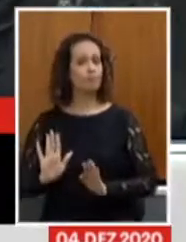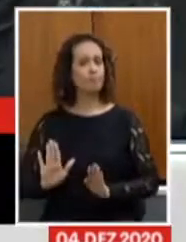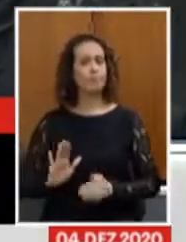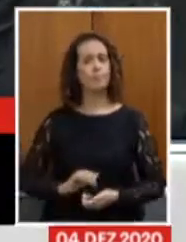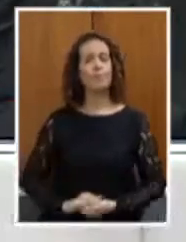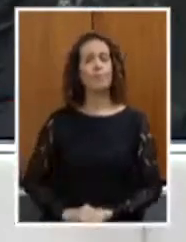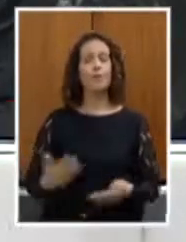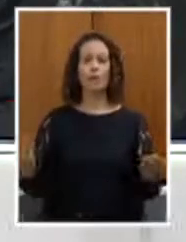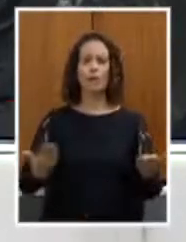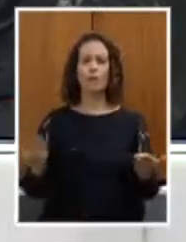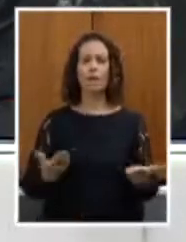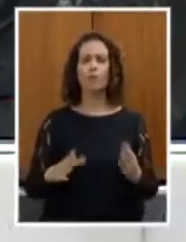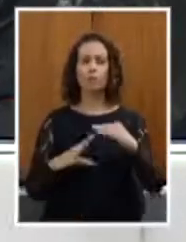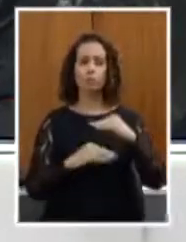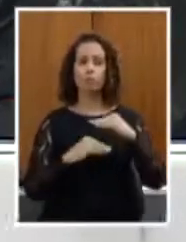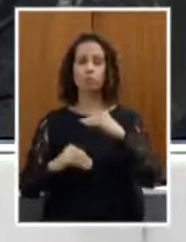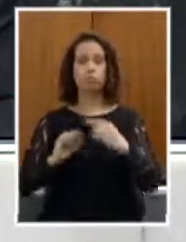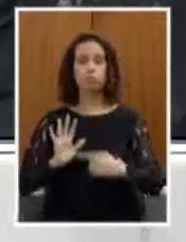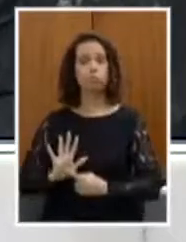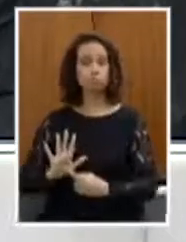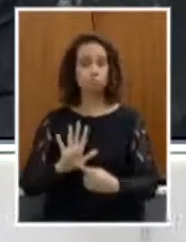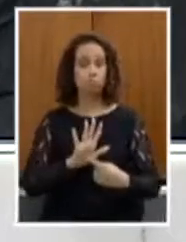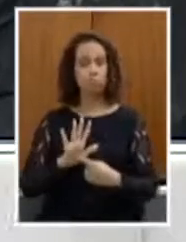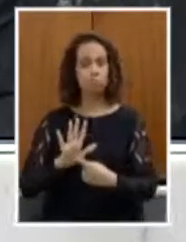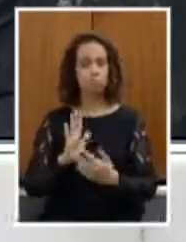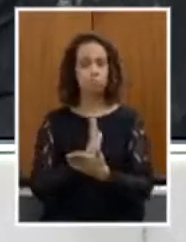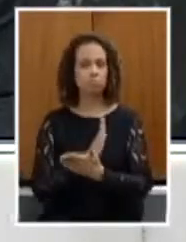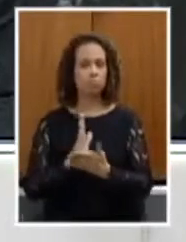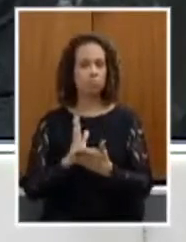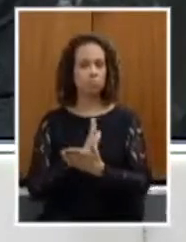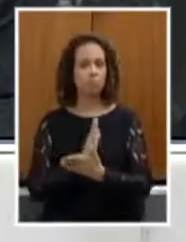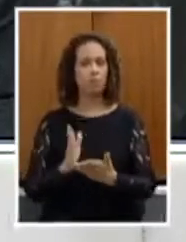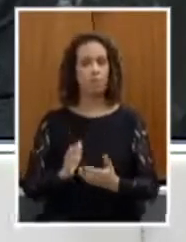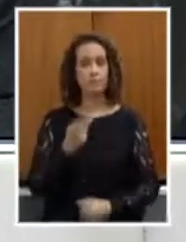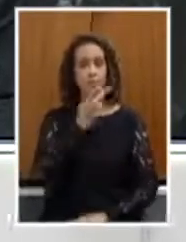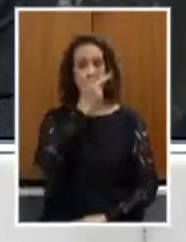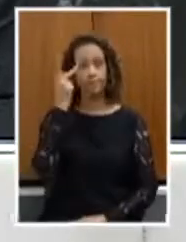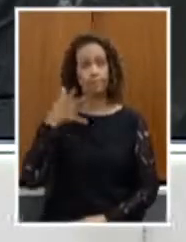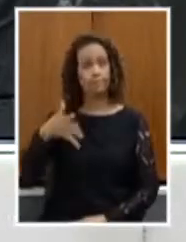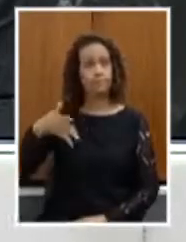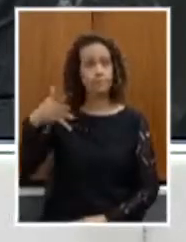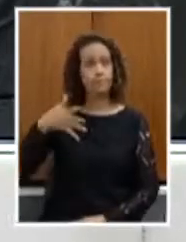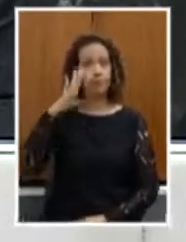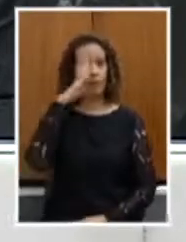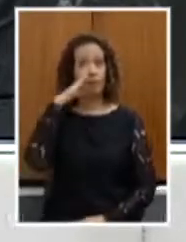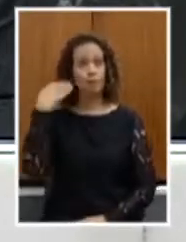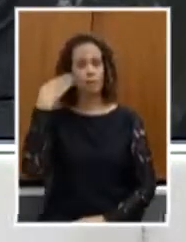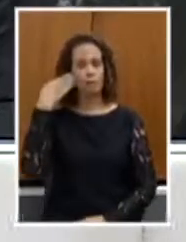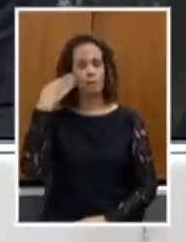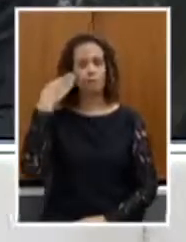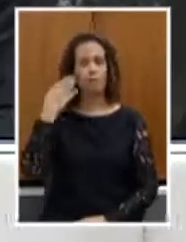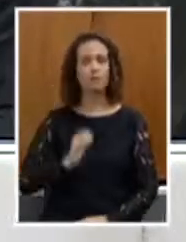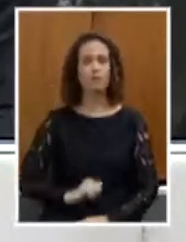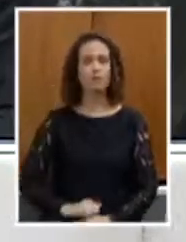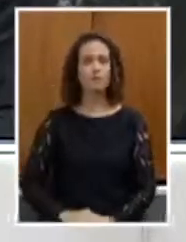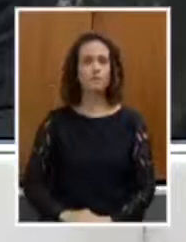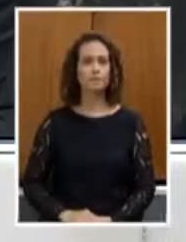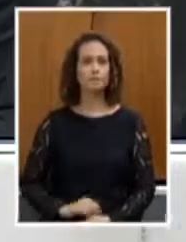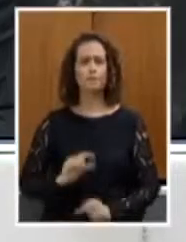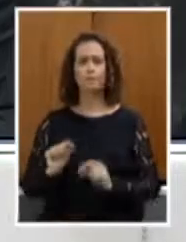agora à votação das emendas destacadas. Com a palavra, a deputada Beatriz Cerqueira,